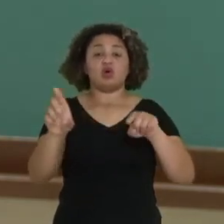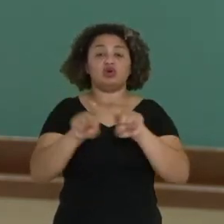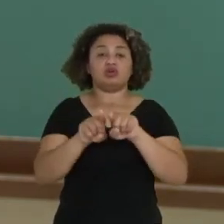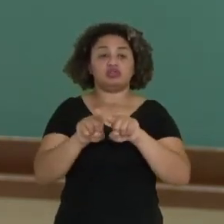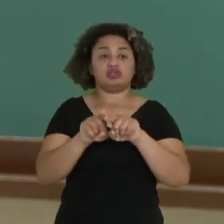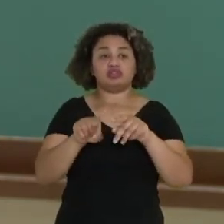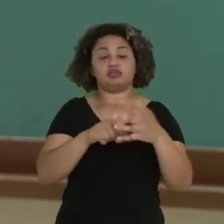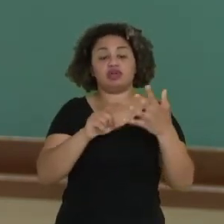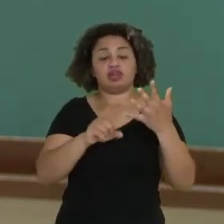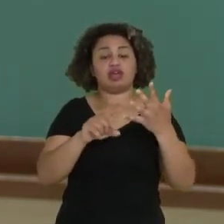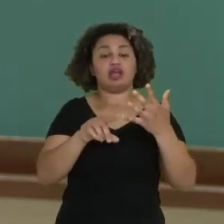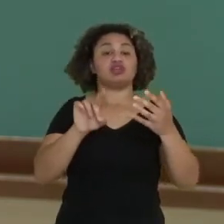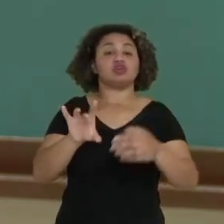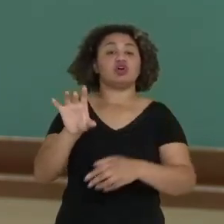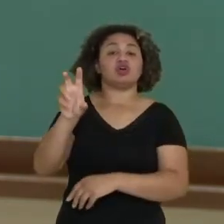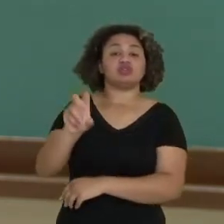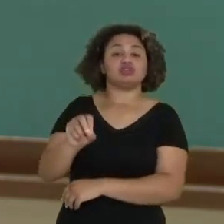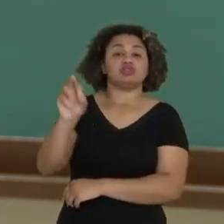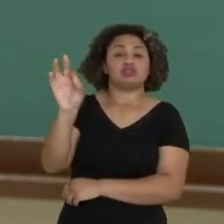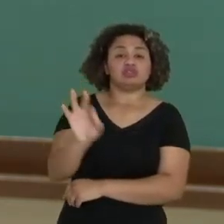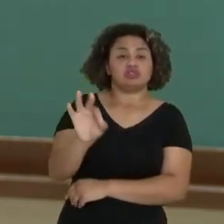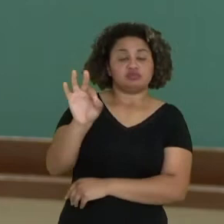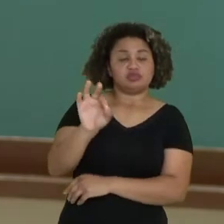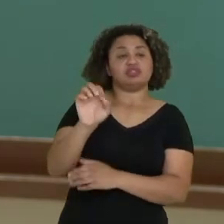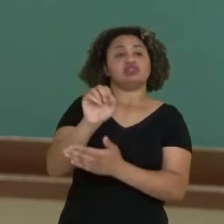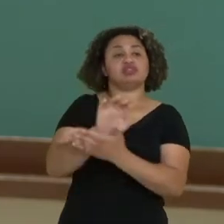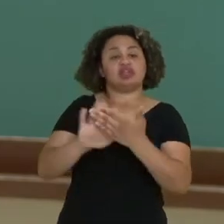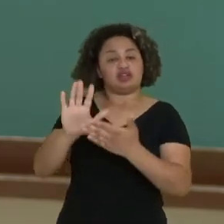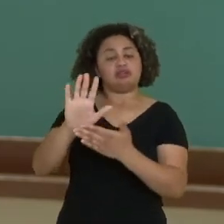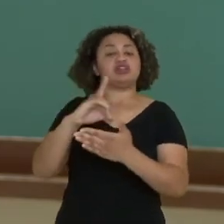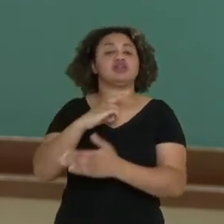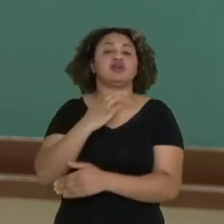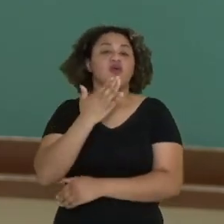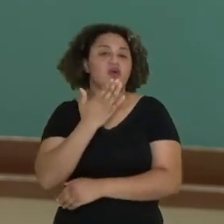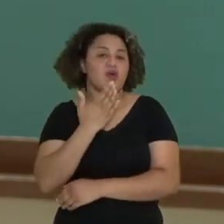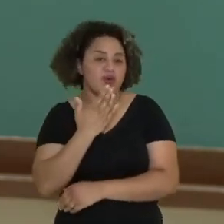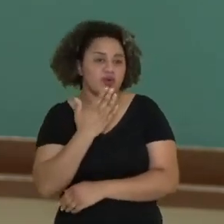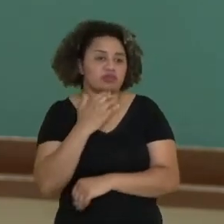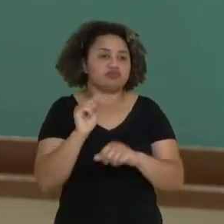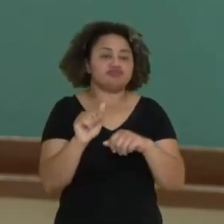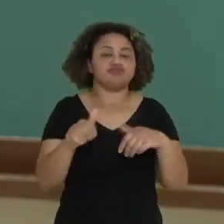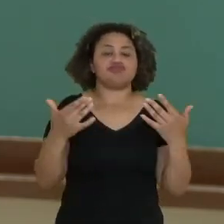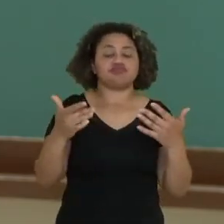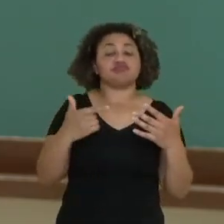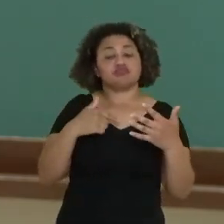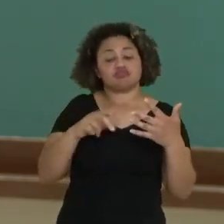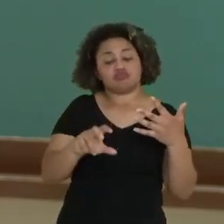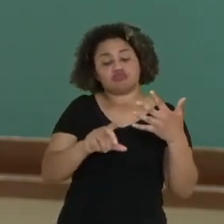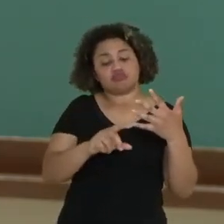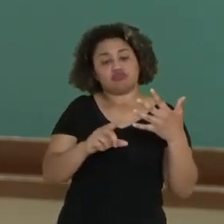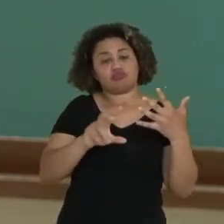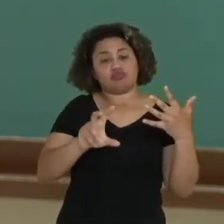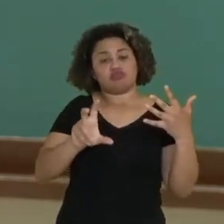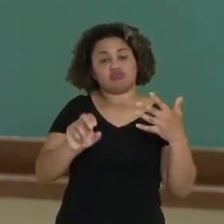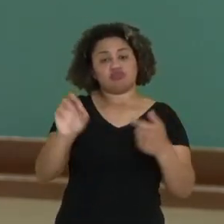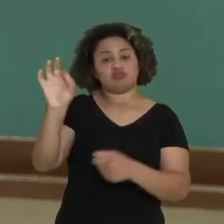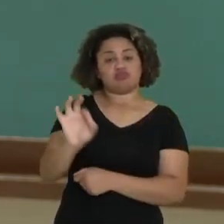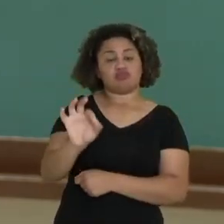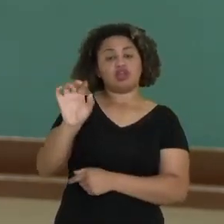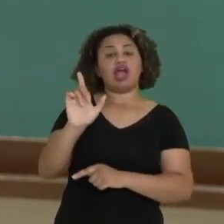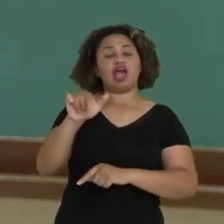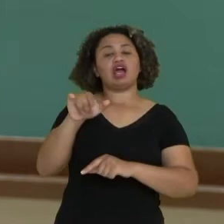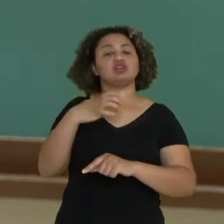apenas 50% das figuras estão representadas. Então, esse 50% seria